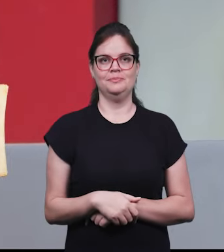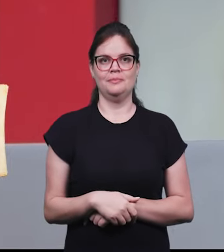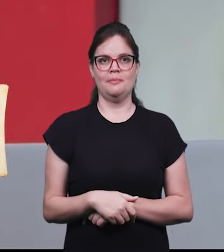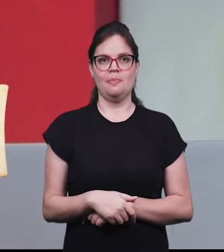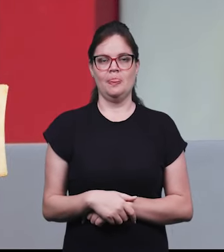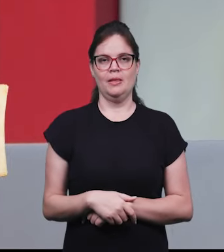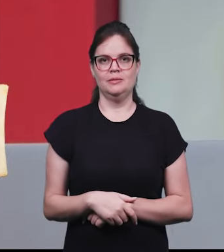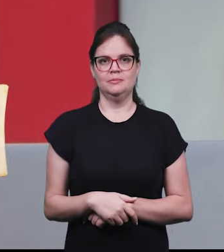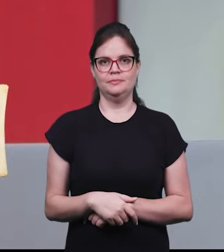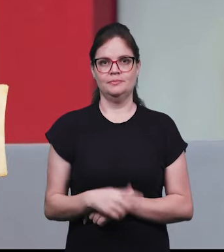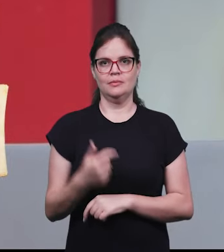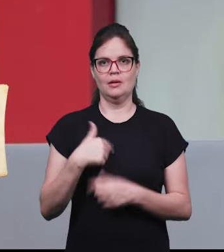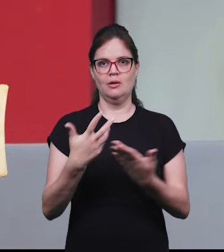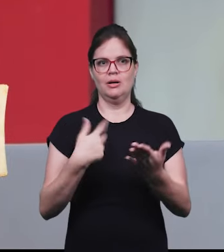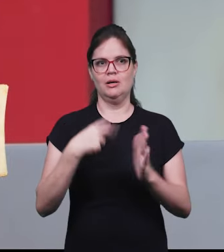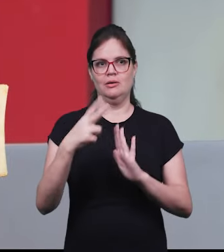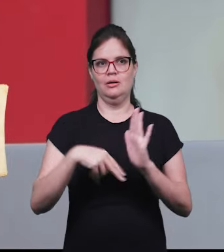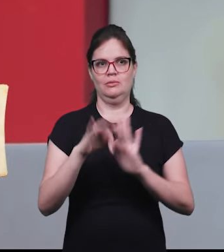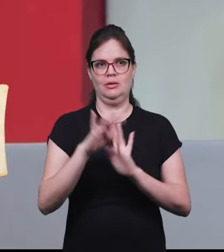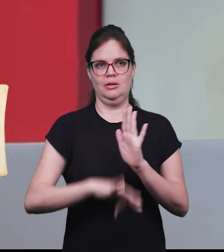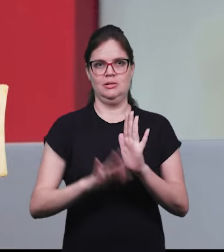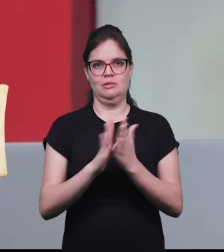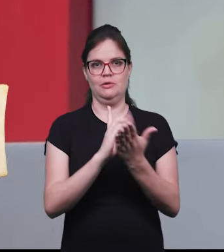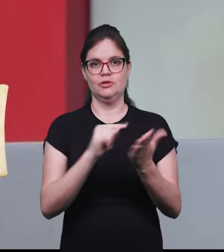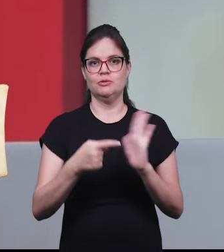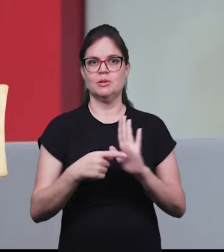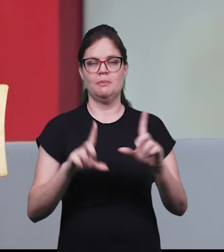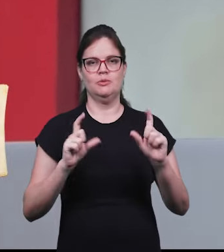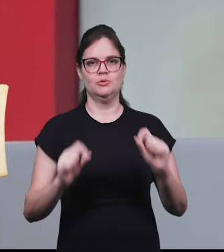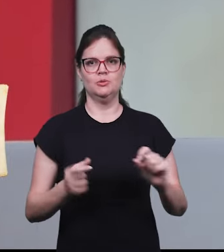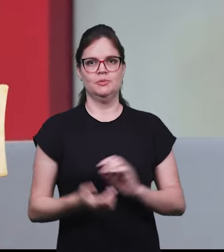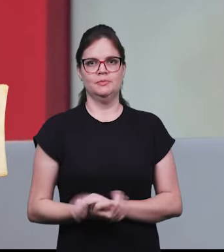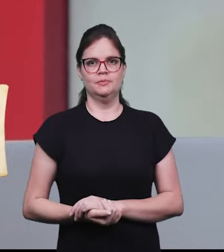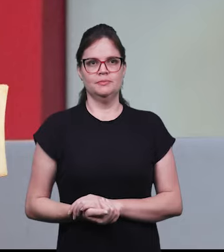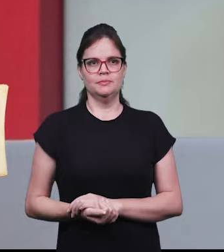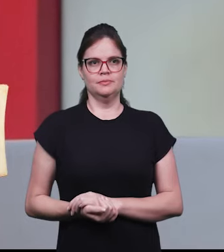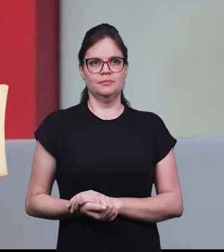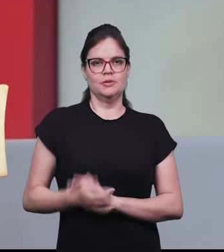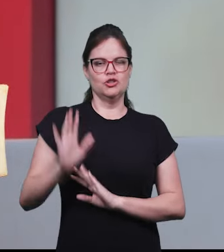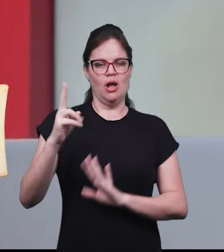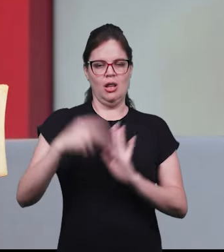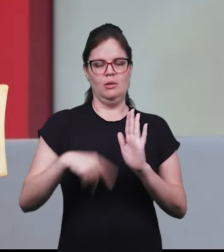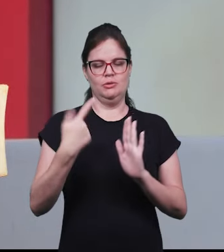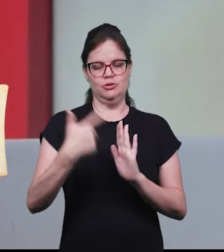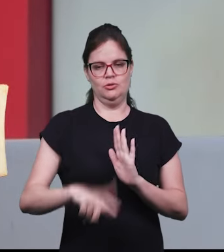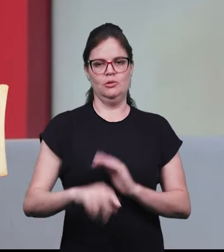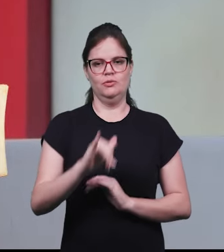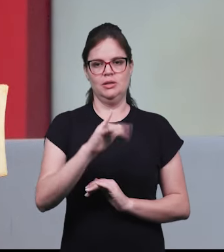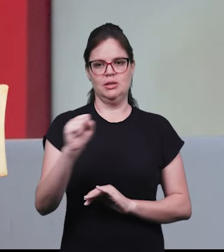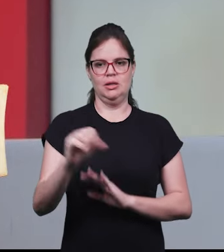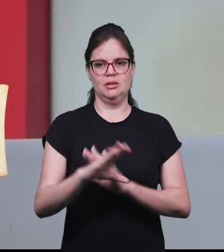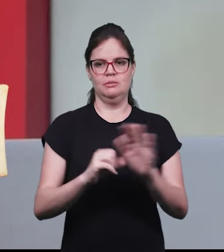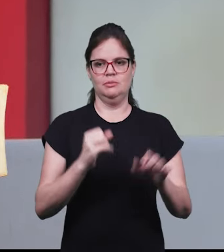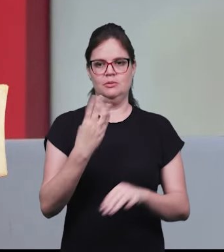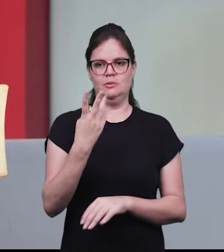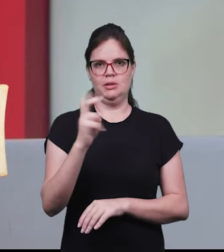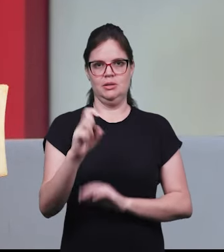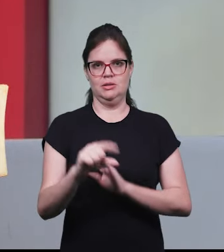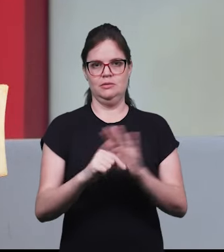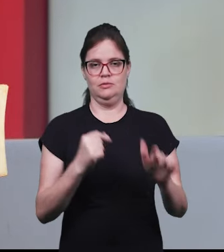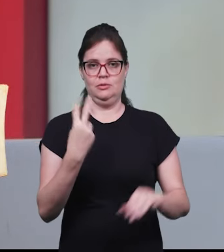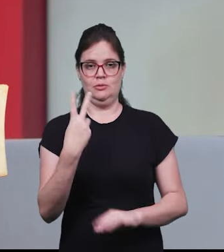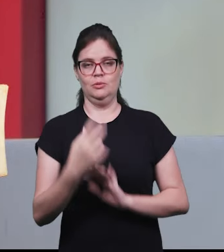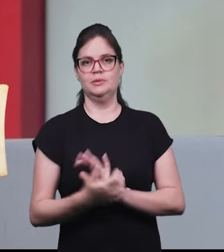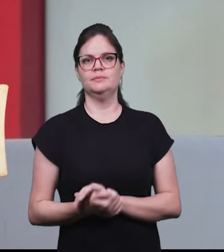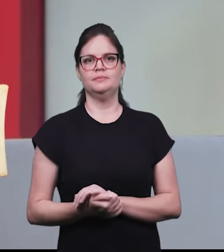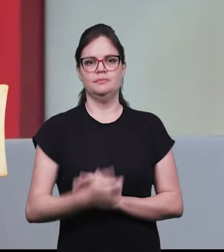só, ler um texto da palavra de Deus, diz assim, que já lembro, eu vou ler novamente, Isaías 45:2 diz assim: